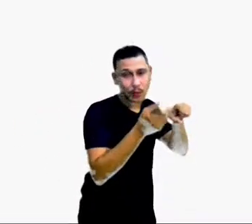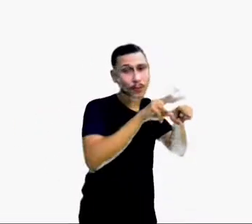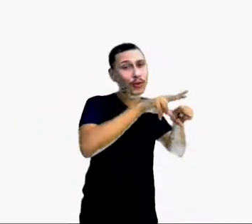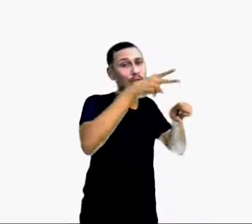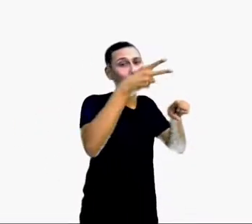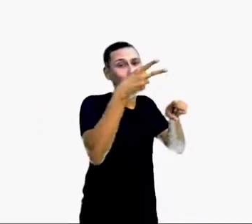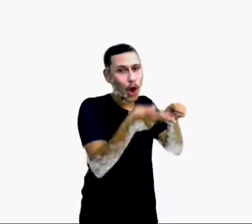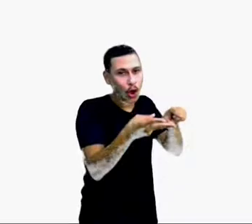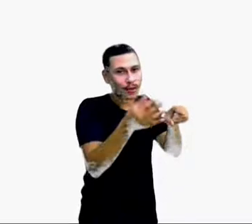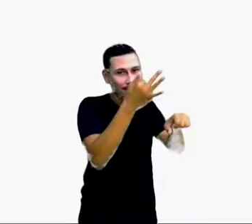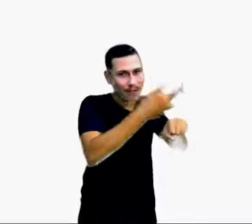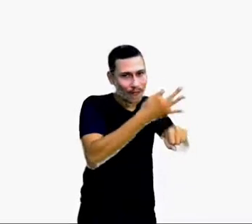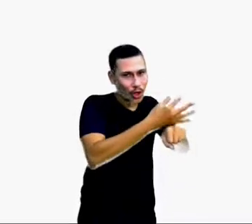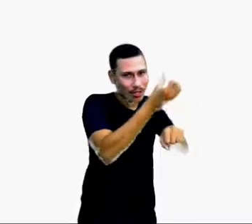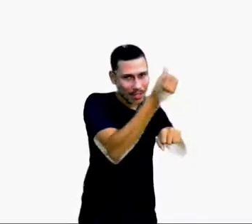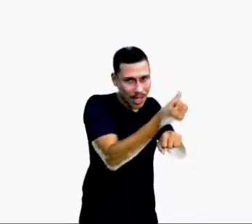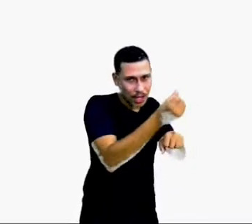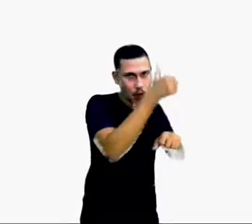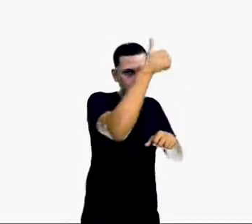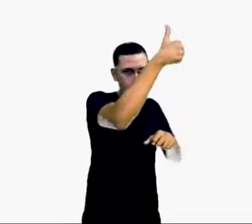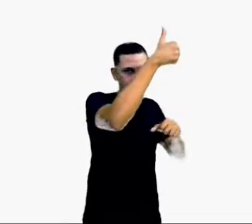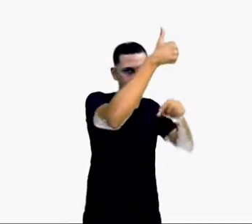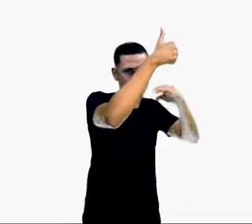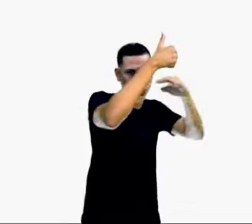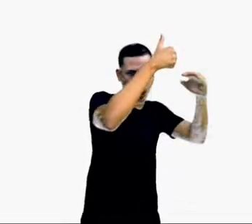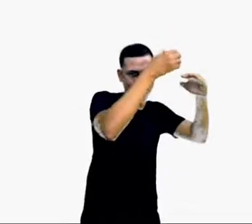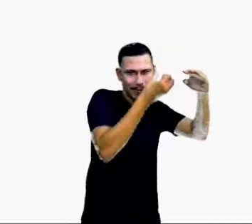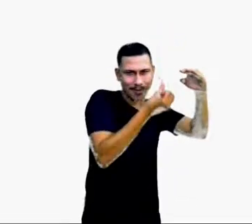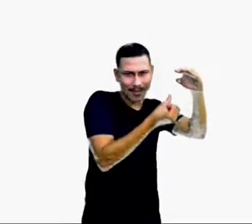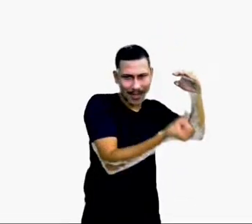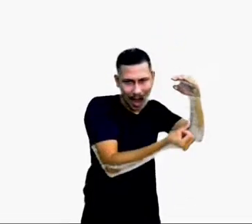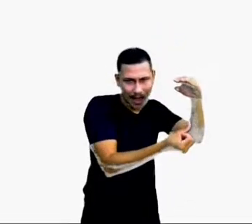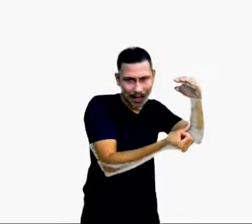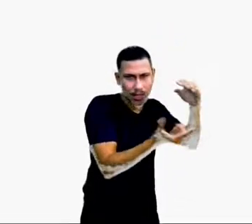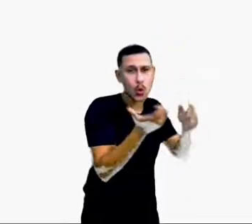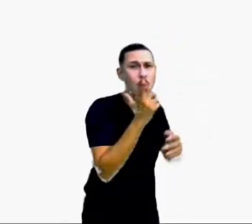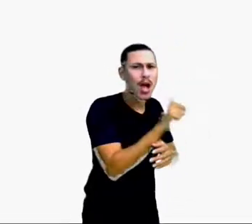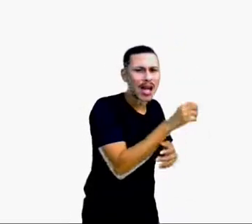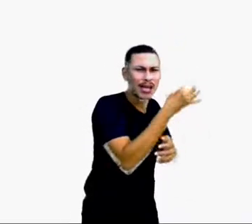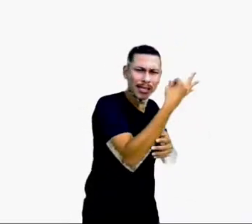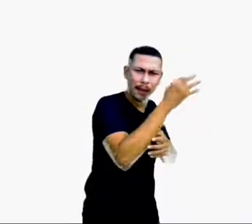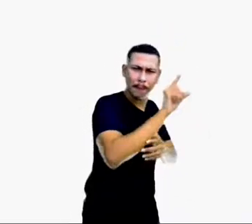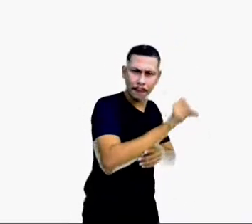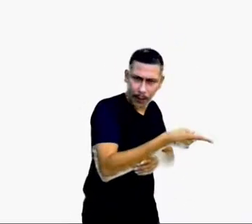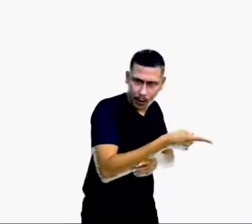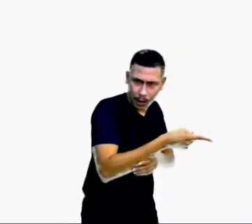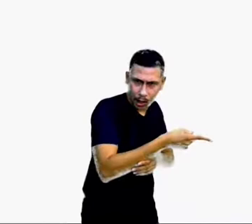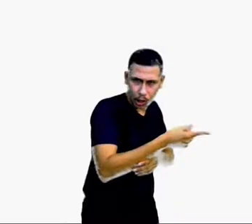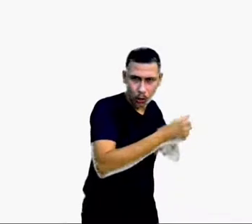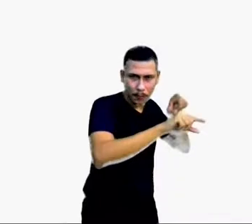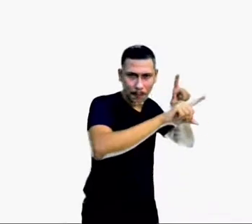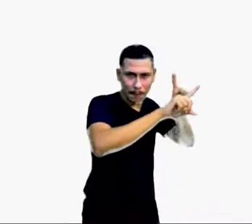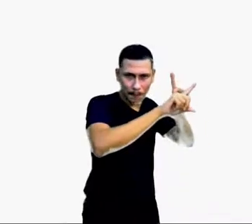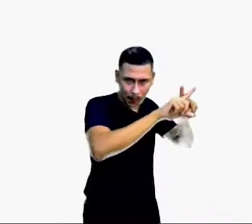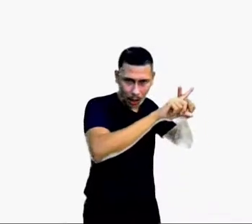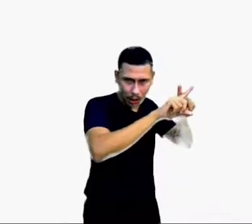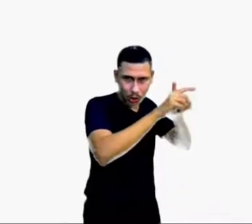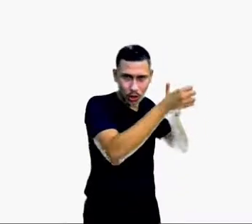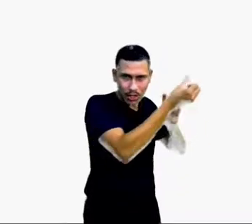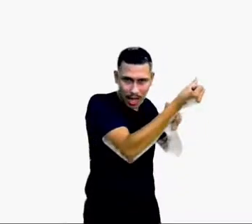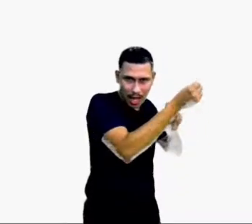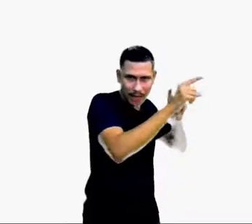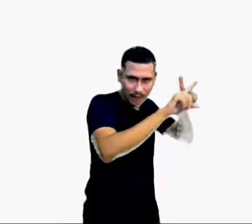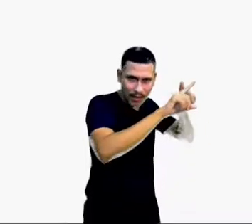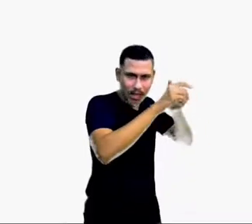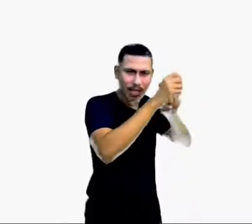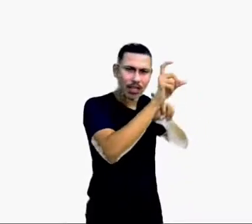faltas não são 6, então é 1 sobre 6 e a gratificação é 3 mil. Então, multiplicando, 6 vezes